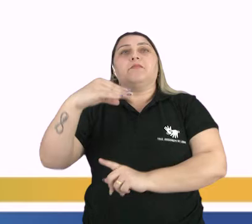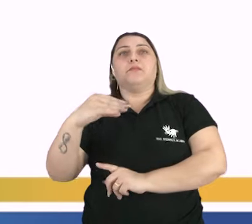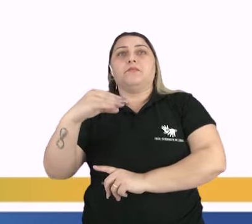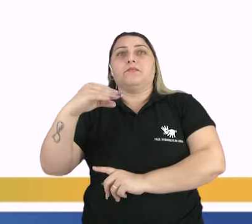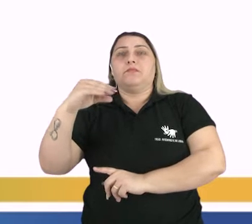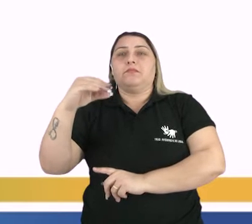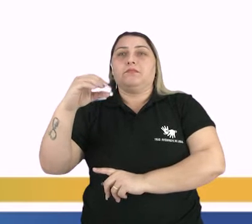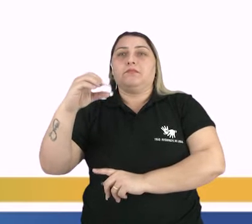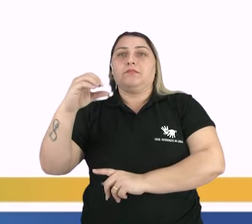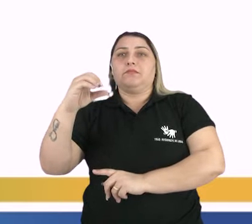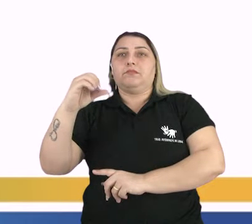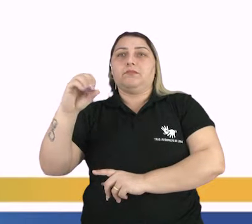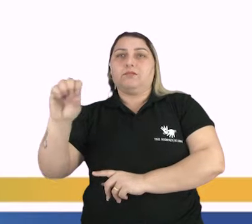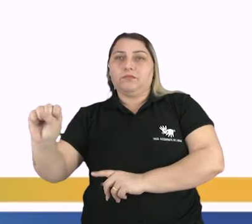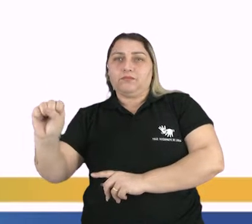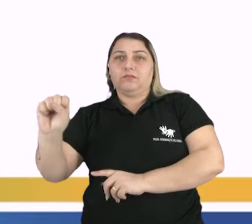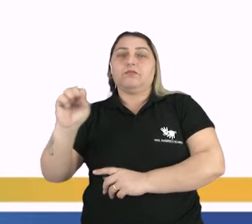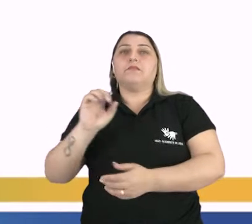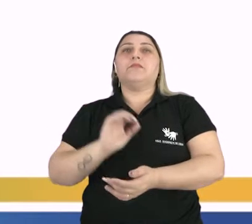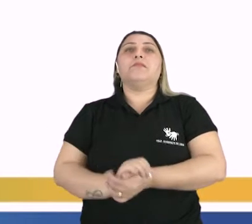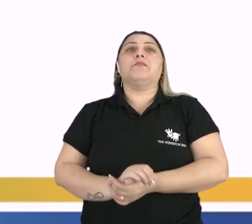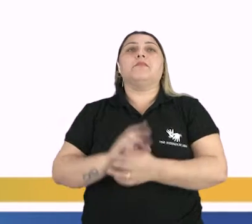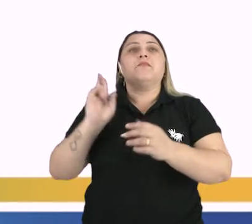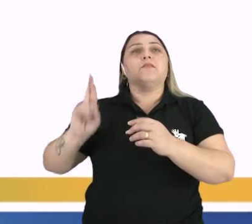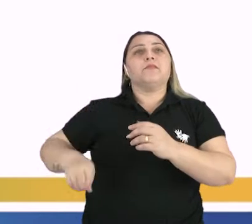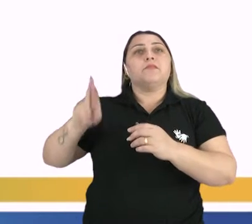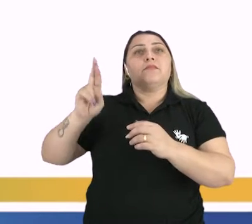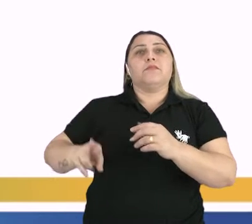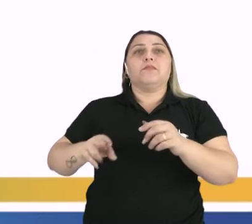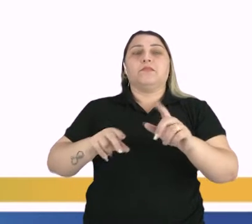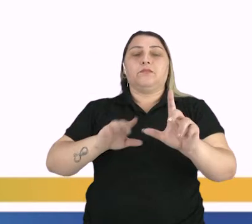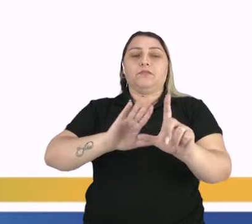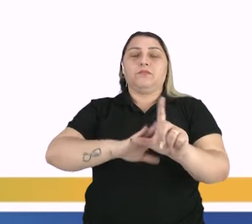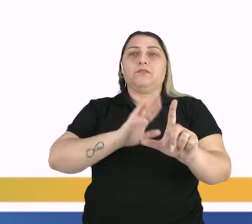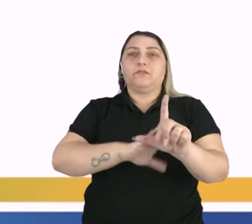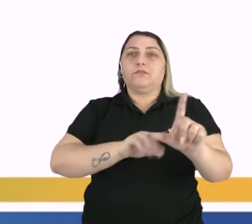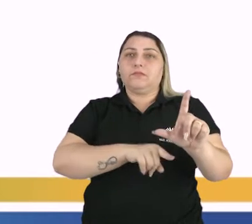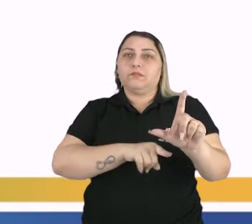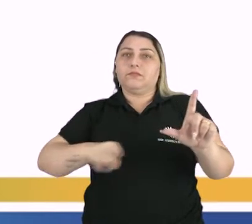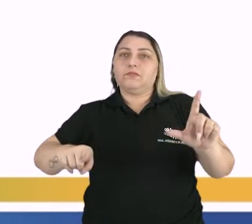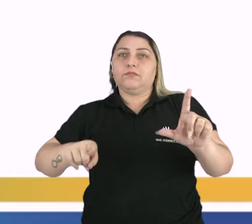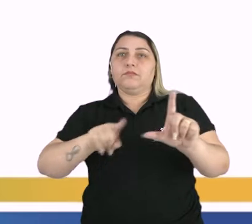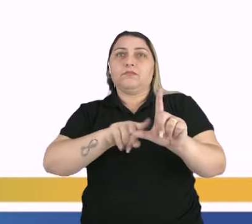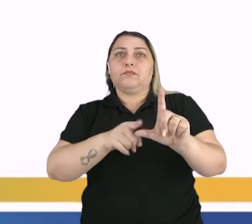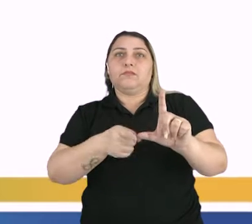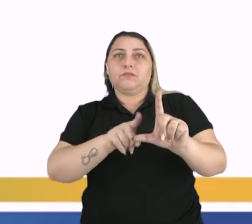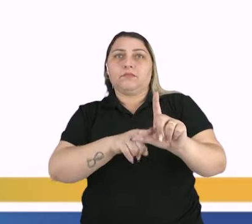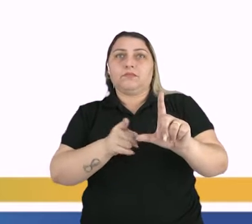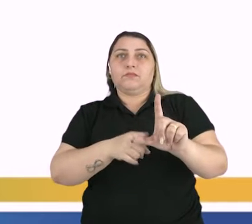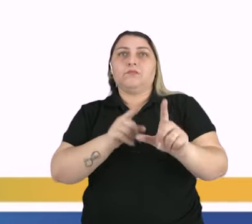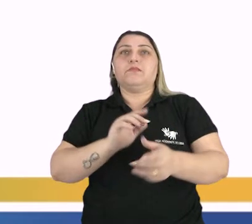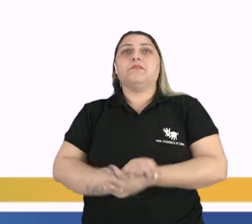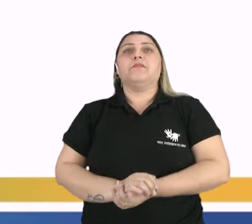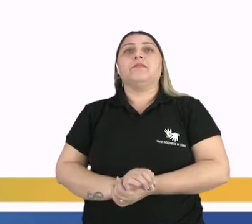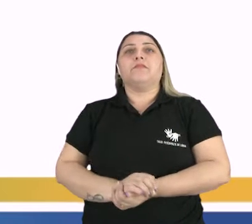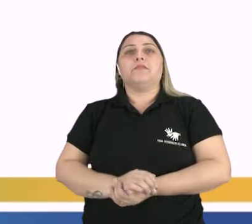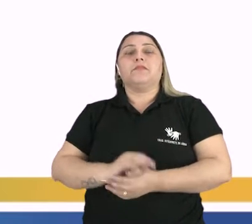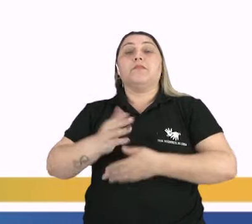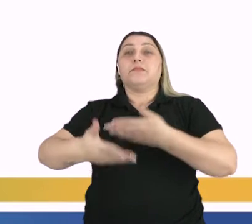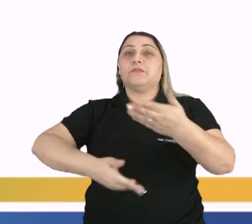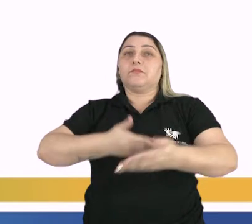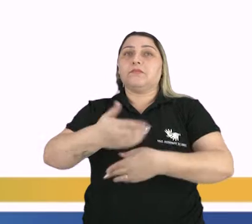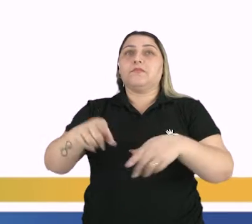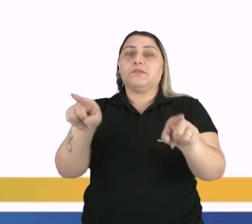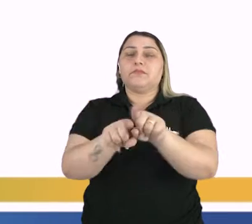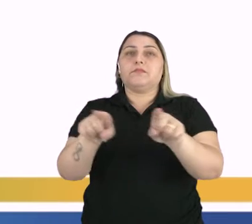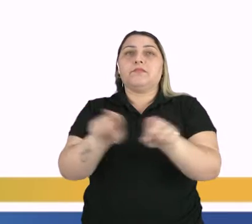no caso, a razão é o lado adjacente ao ângulo e a hipotenusa. A outra relação